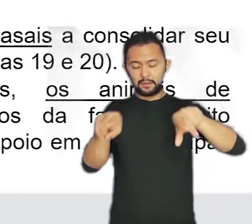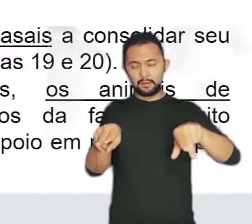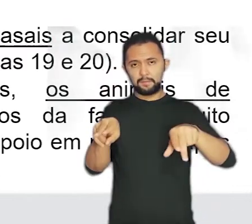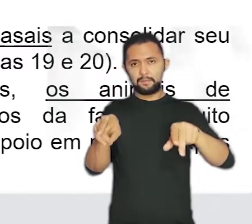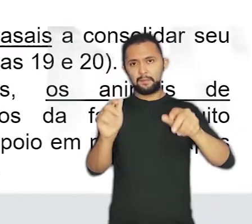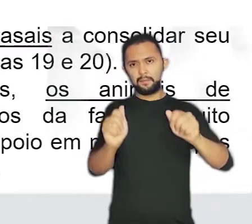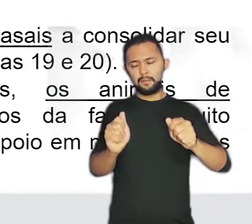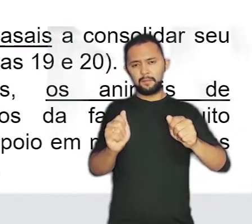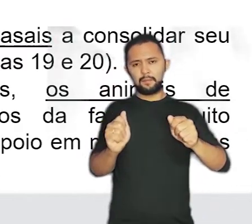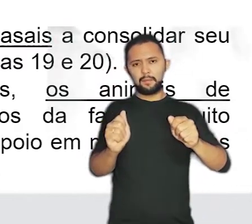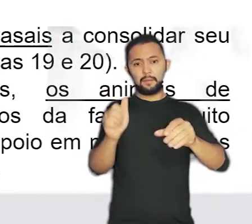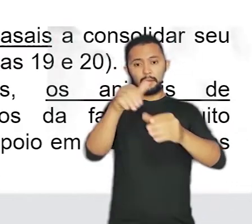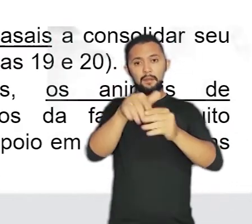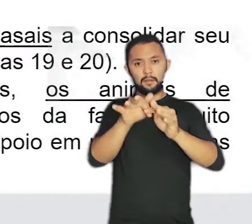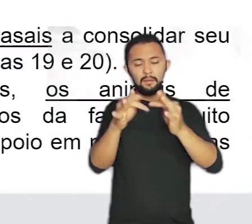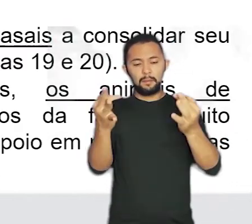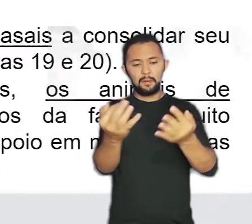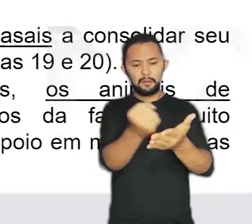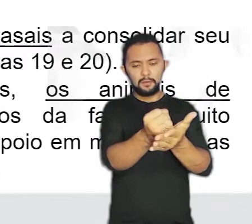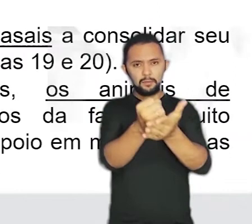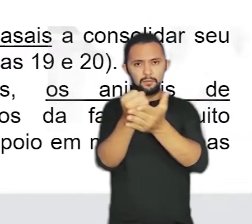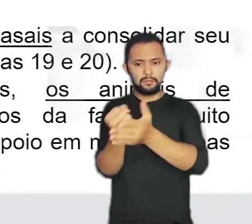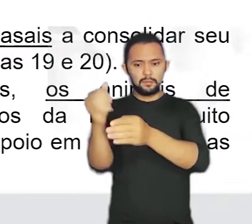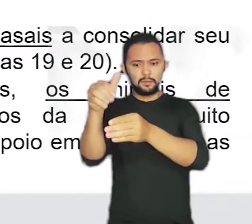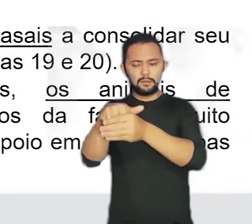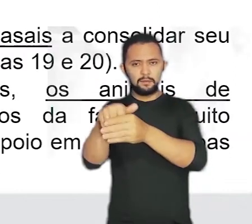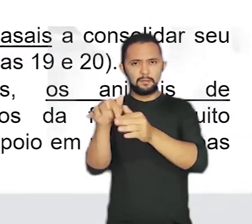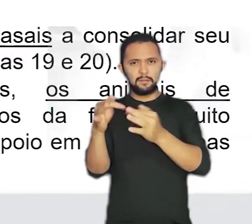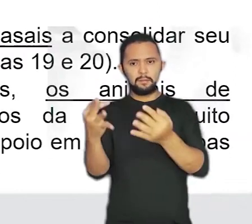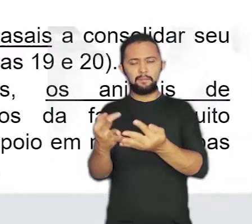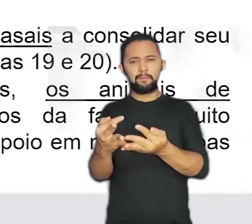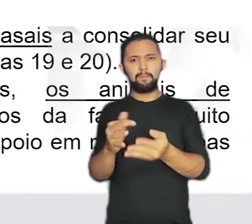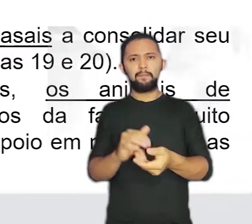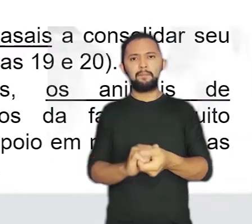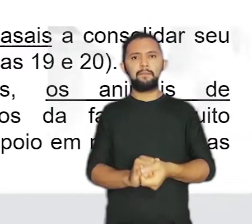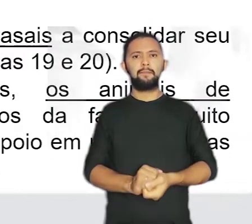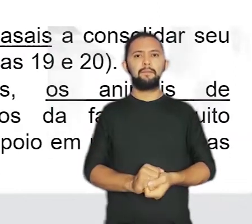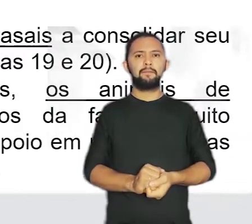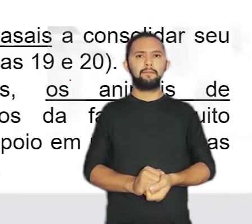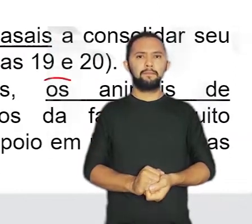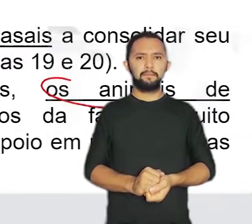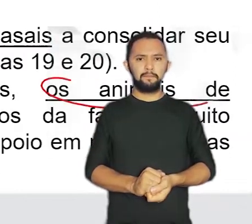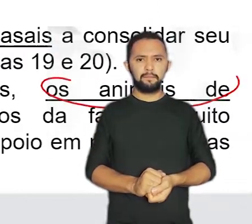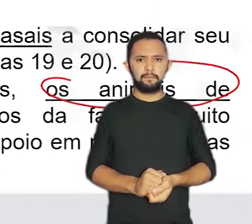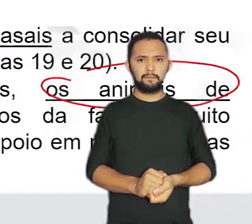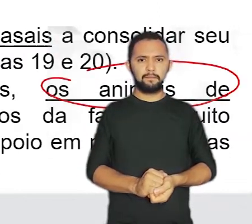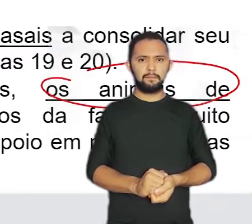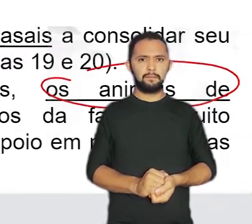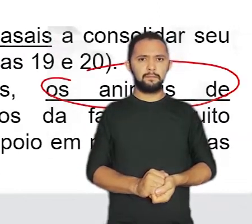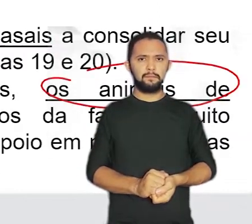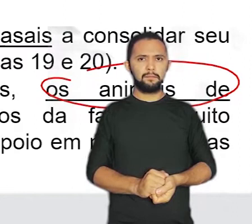família muito querido que oferecem apoio em muitas etapas da vida. Quem que são os membros da família muito queridos? Os animais